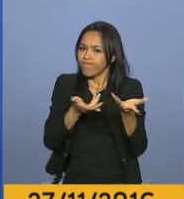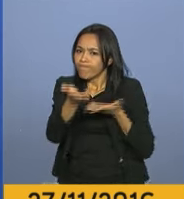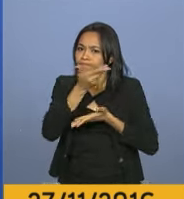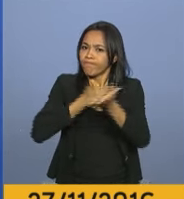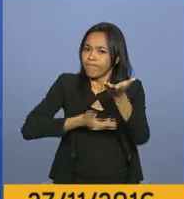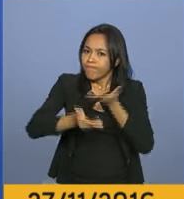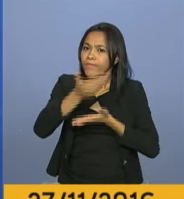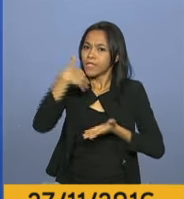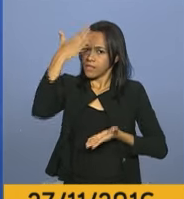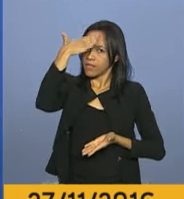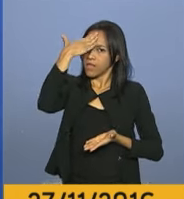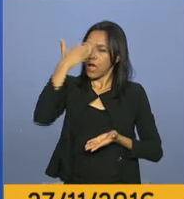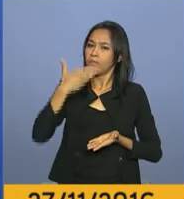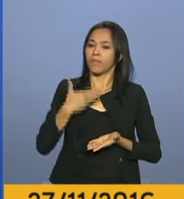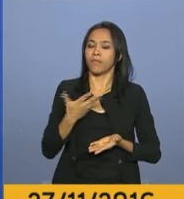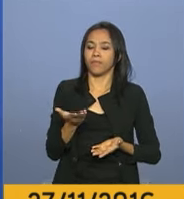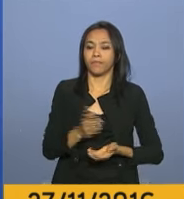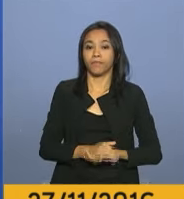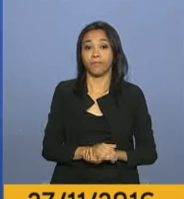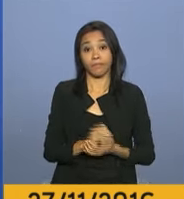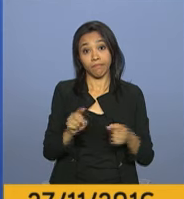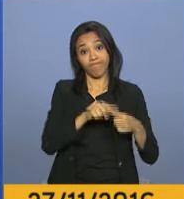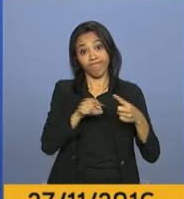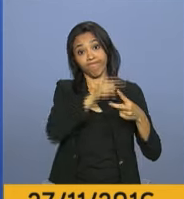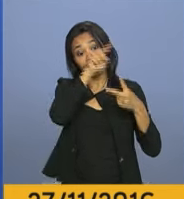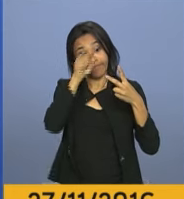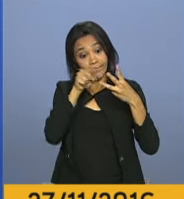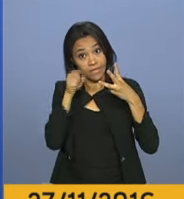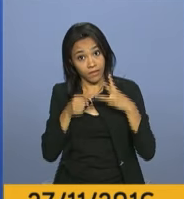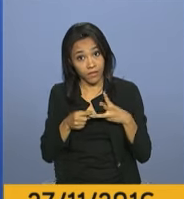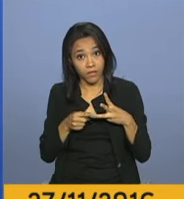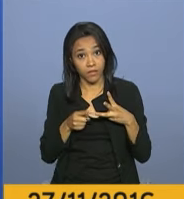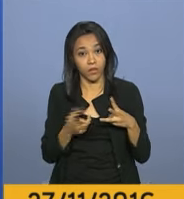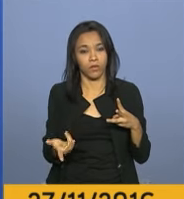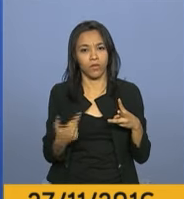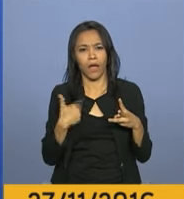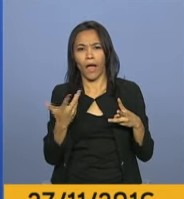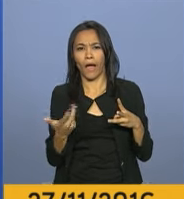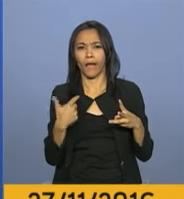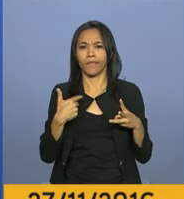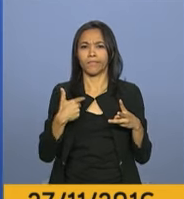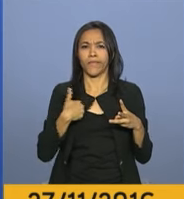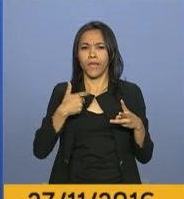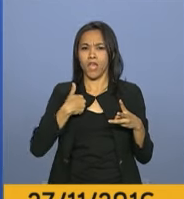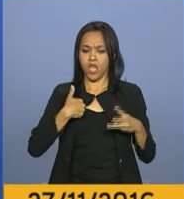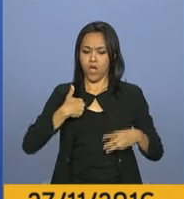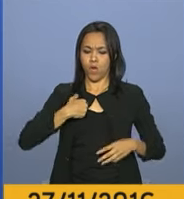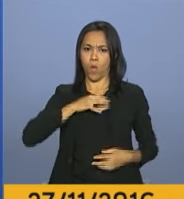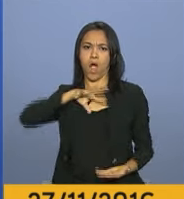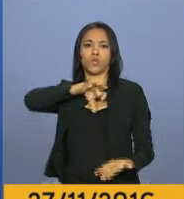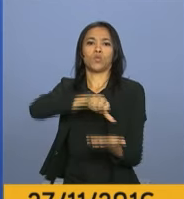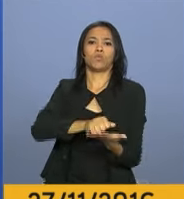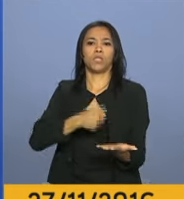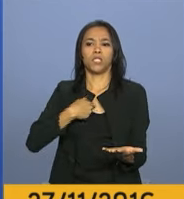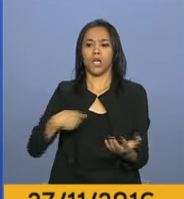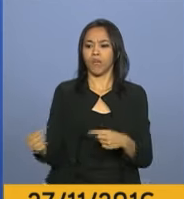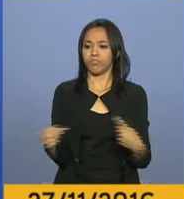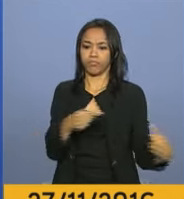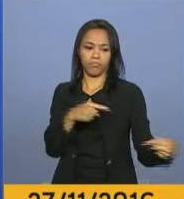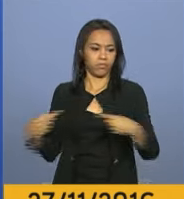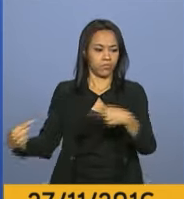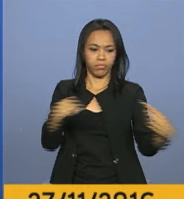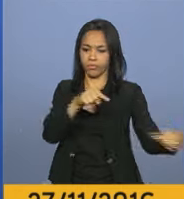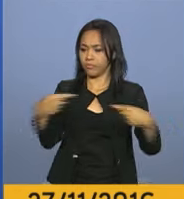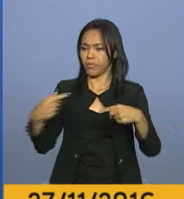com o Congresso, como vem sendo feito. Em terceiro lugar, essa coisa de eu assumir articulação política não é bem assim. Eu sempre